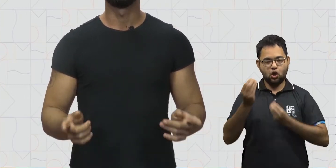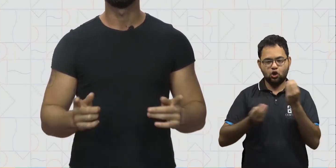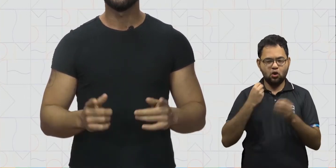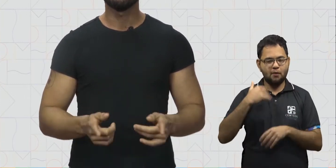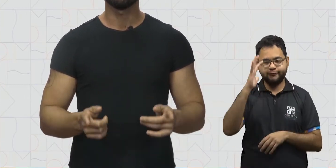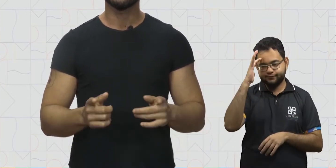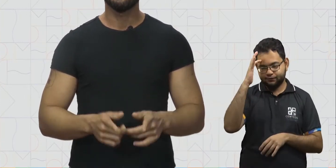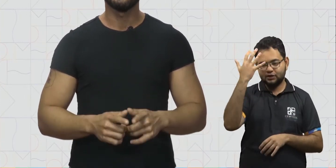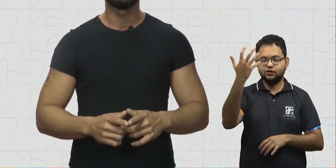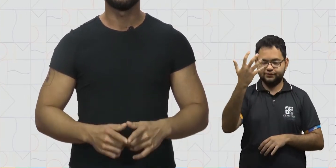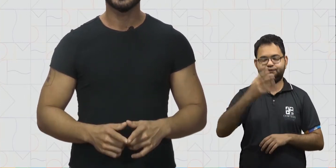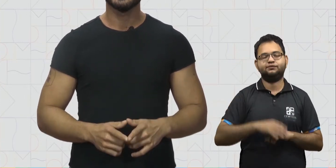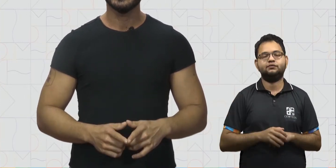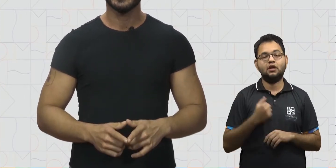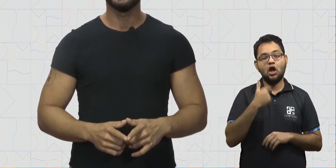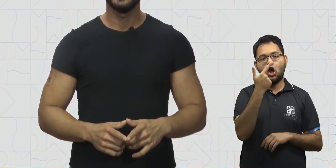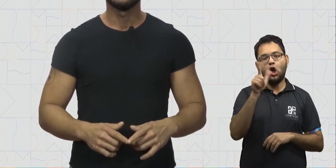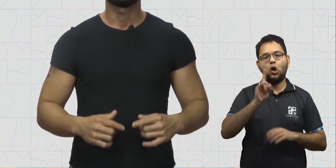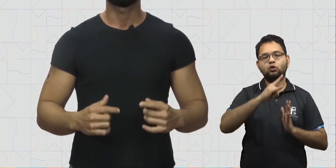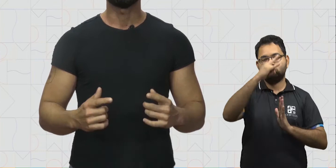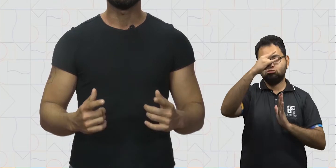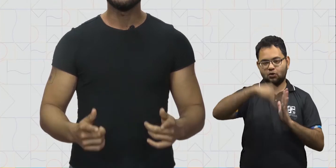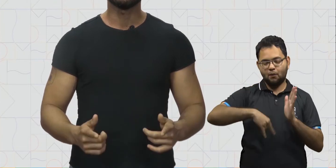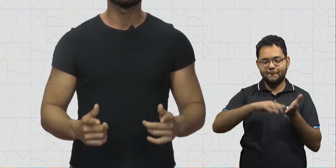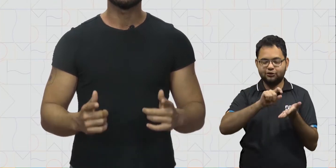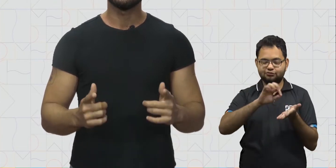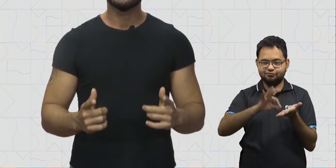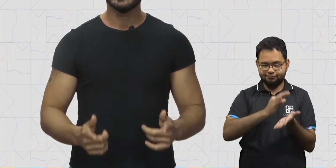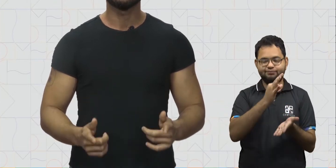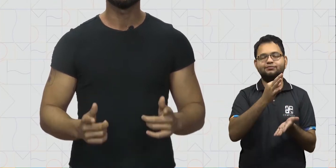situação, um novo acordo foi assinado em